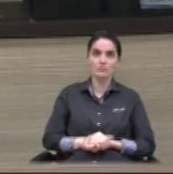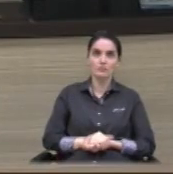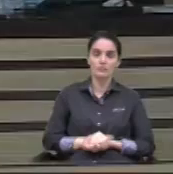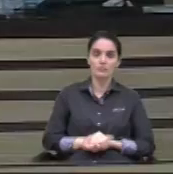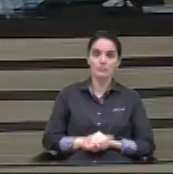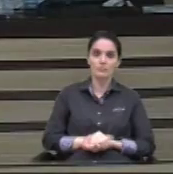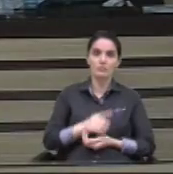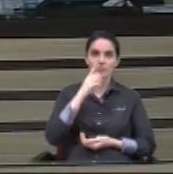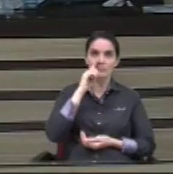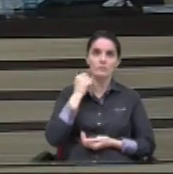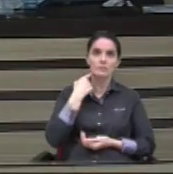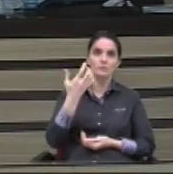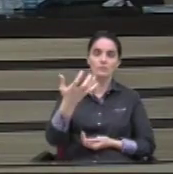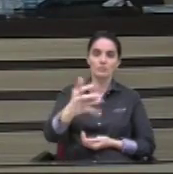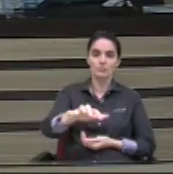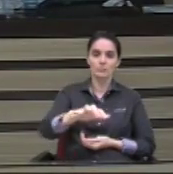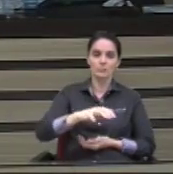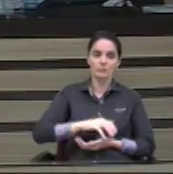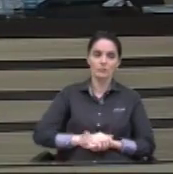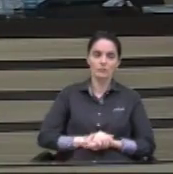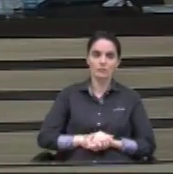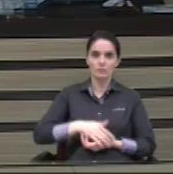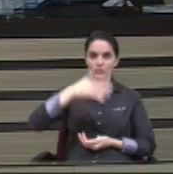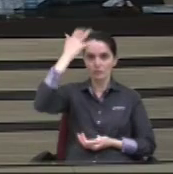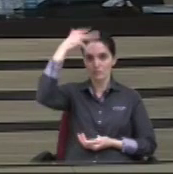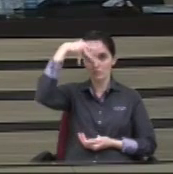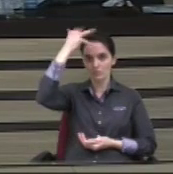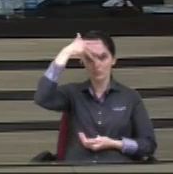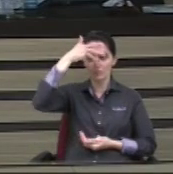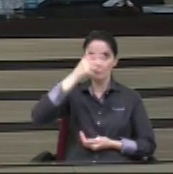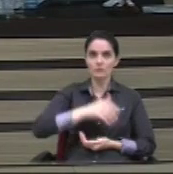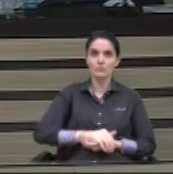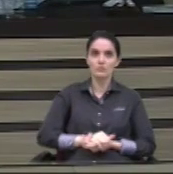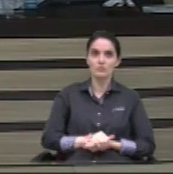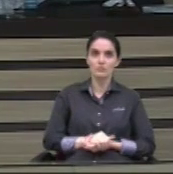Newton Santos. Dispenso. Érica Tanque.